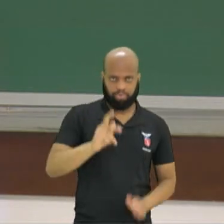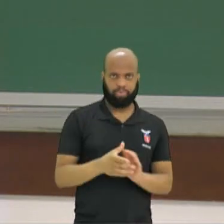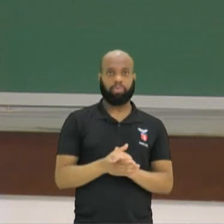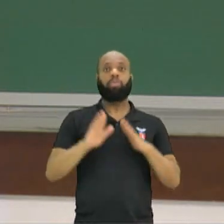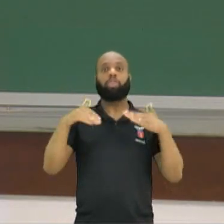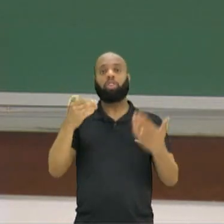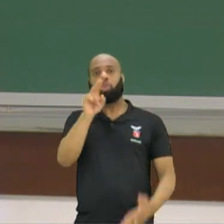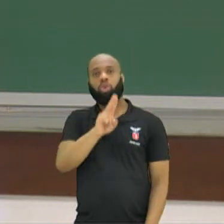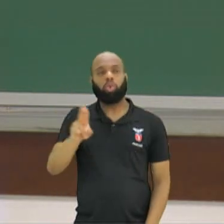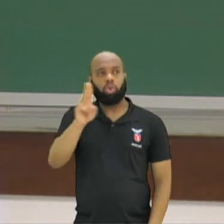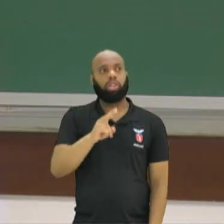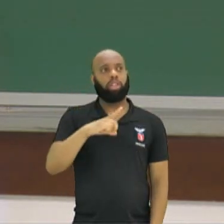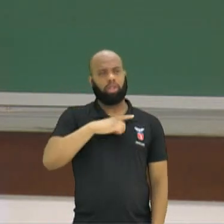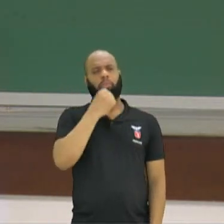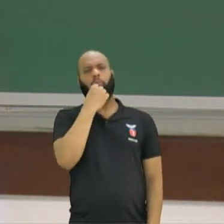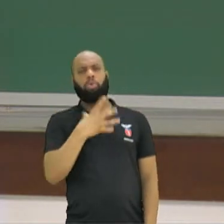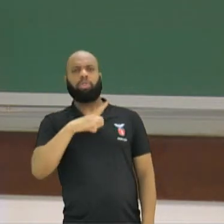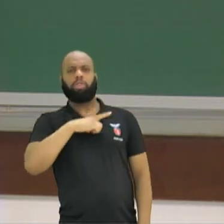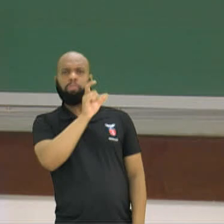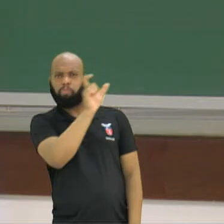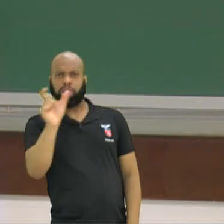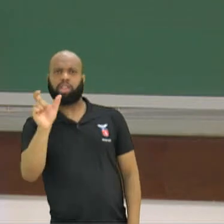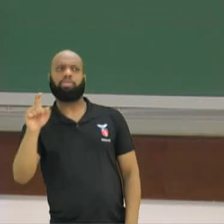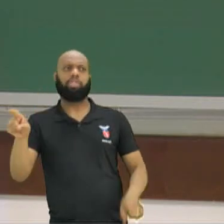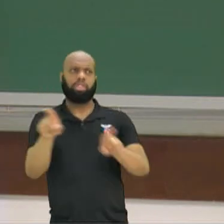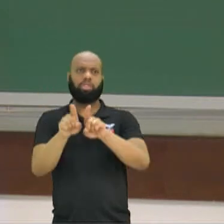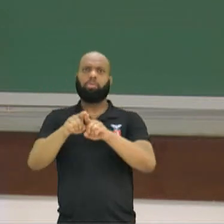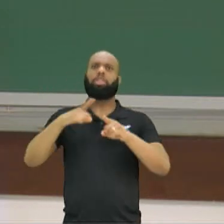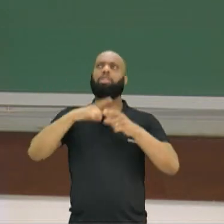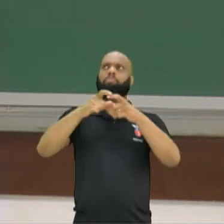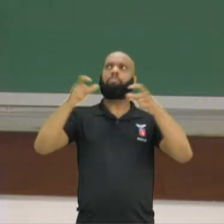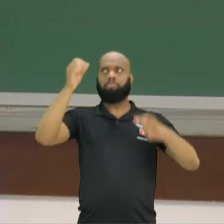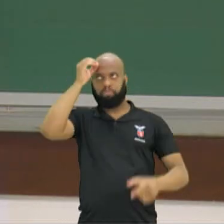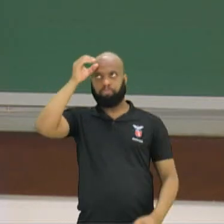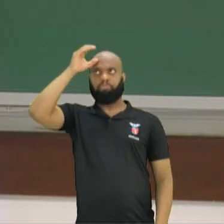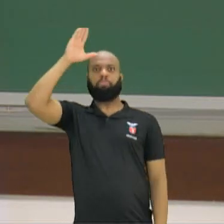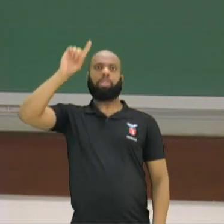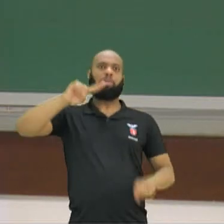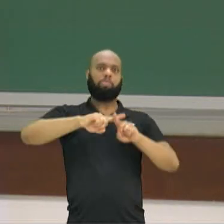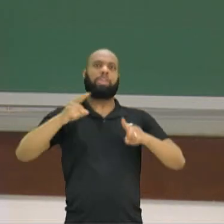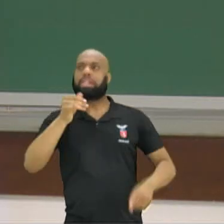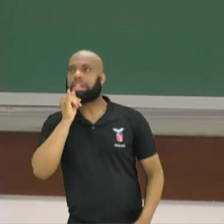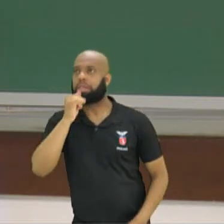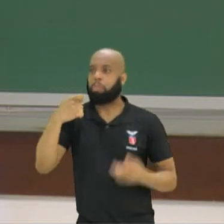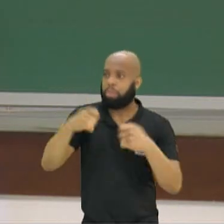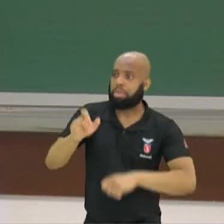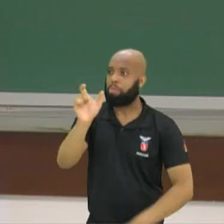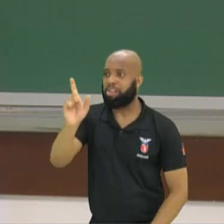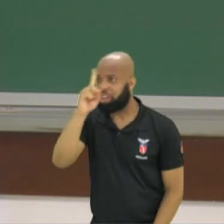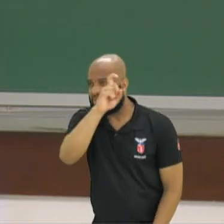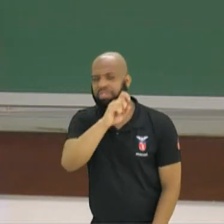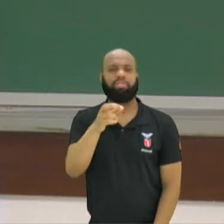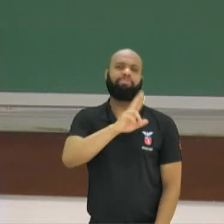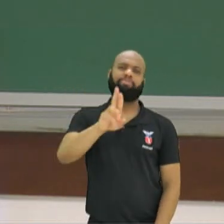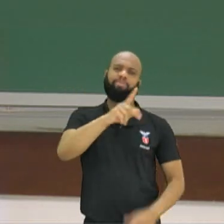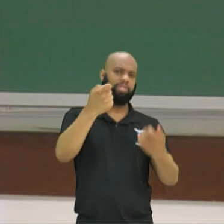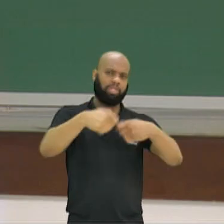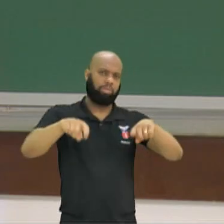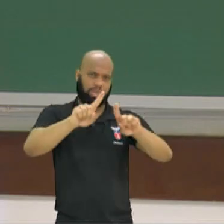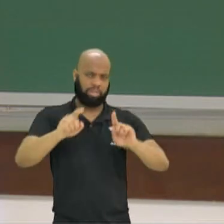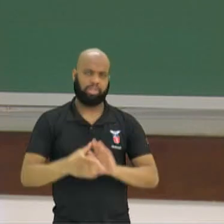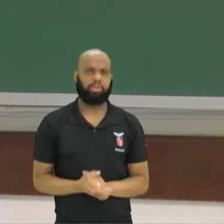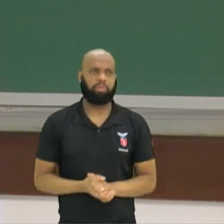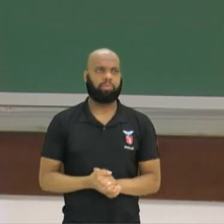Então usem, é bom ter um vocabulário que seja bastante abrangente, mas não fiquem com essa ideia de rebuscar, de enfeitar o texto de